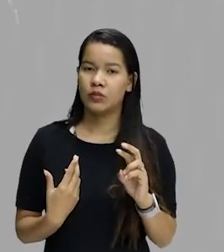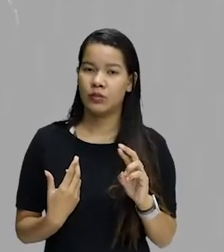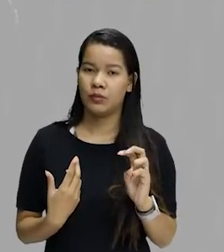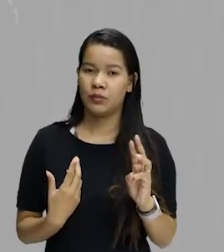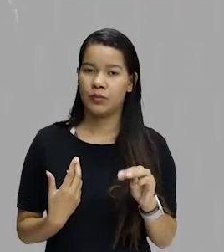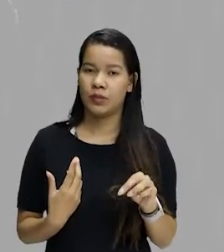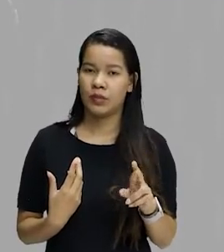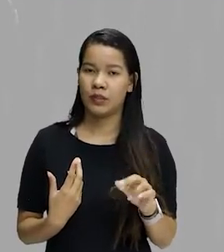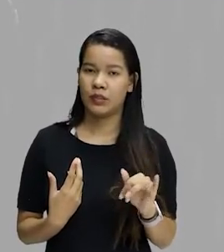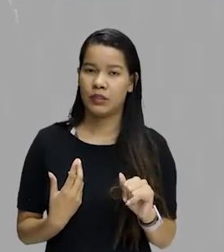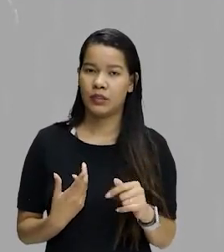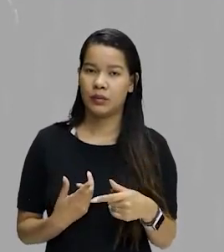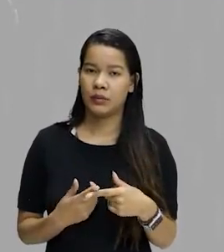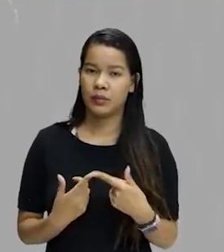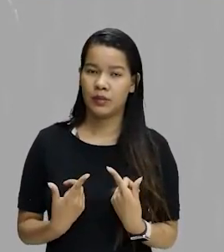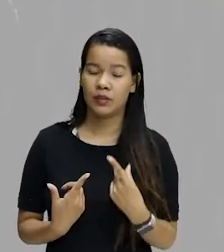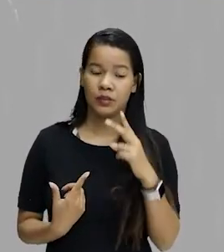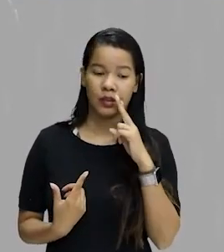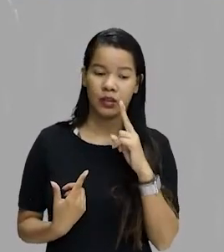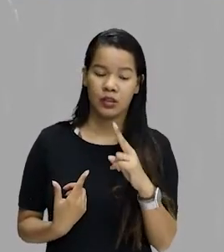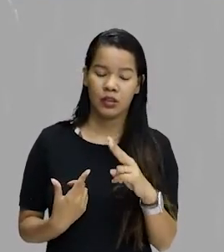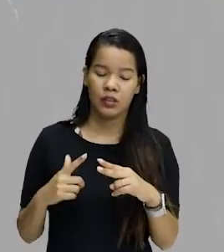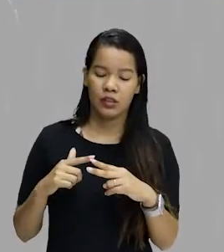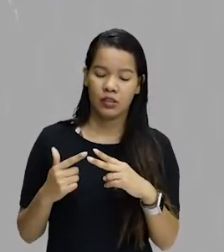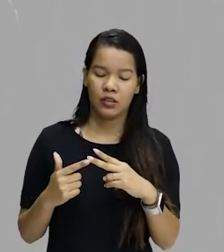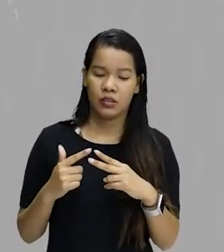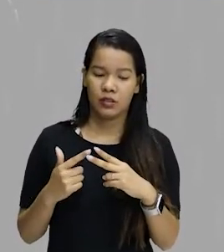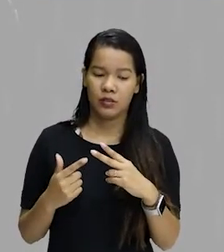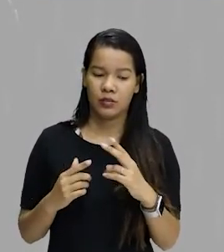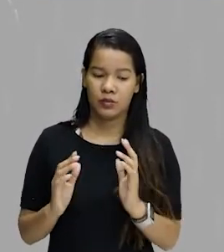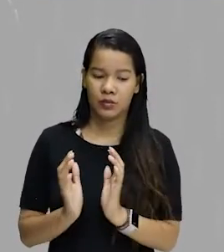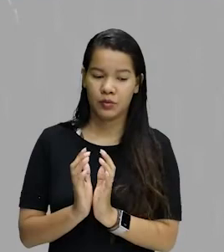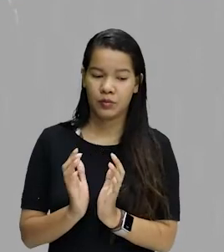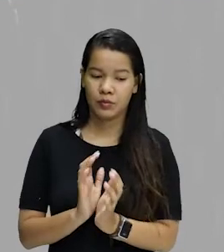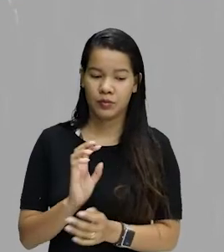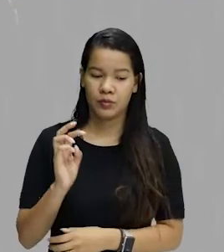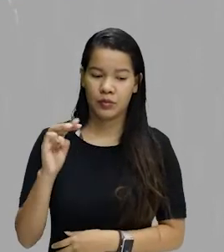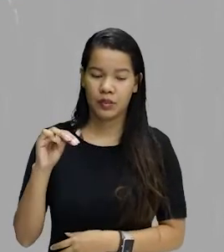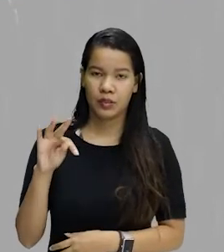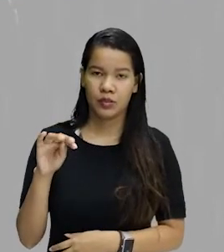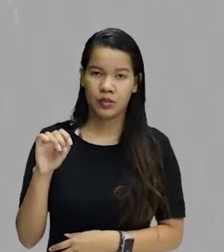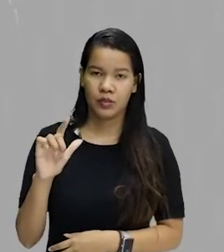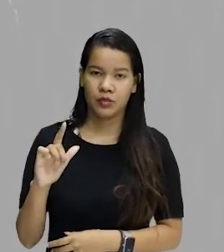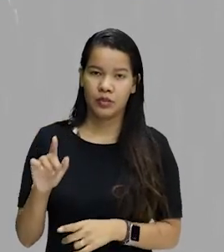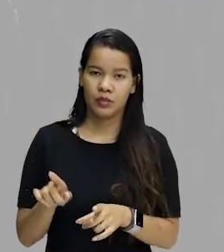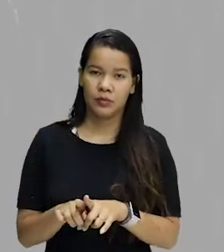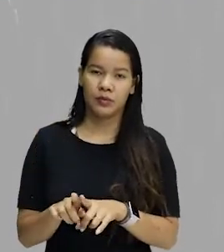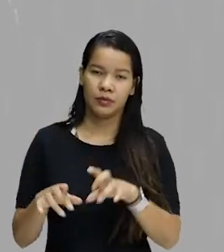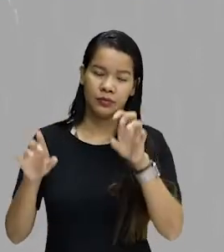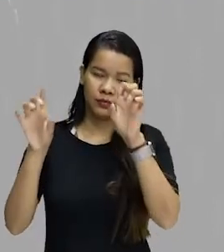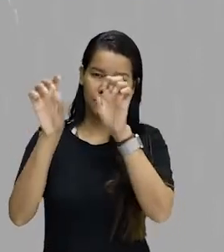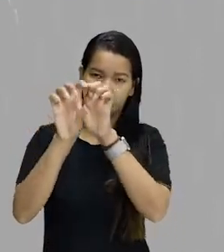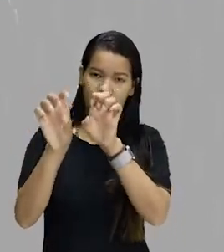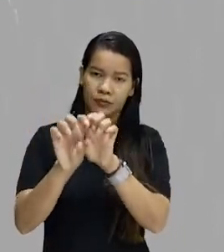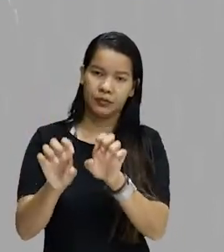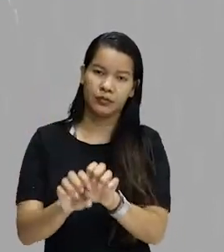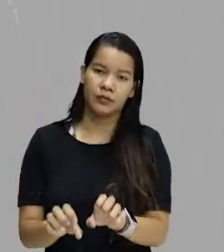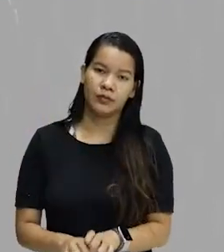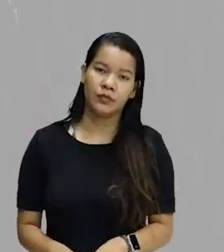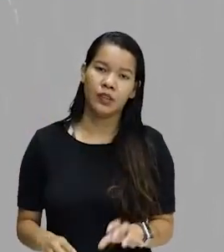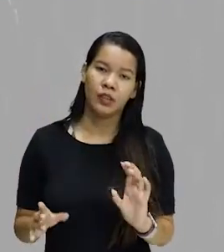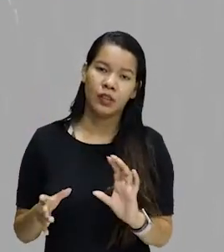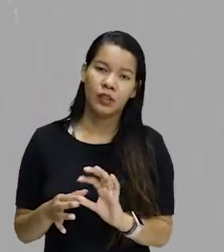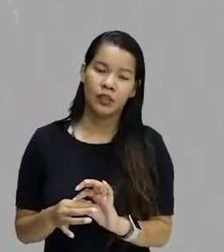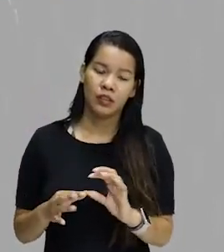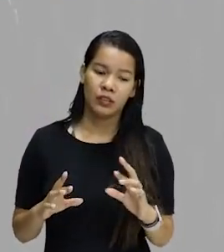Mas olhando a segunda dupla, grupo metil e essa estrutura aqui, ó, ligantes diferentes.